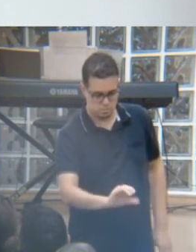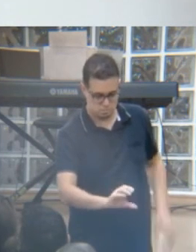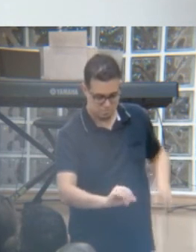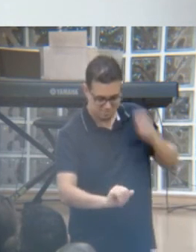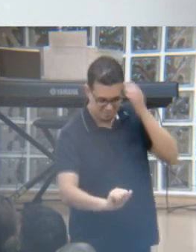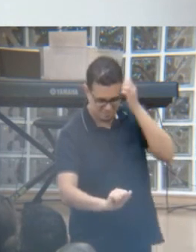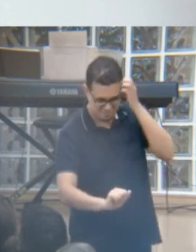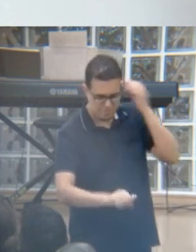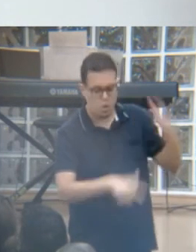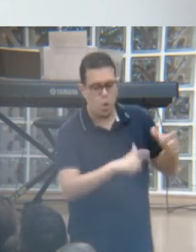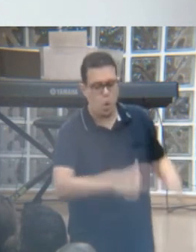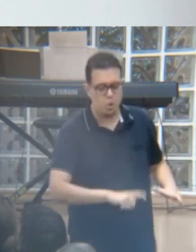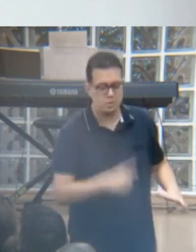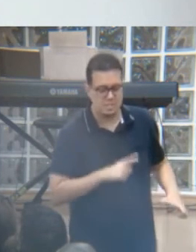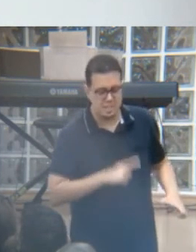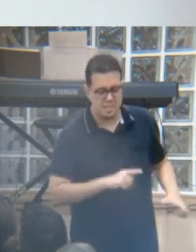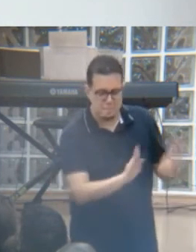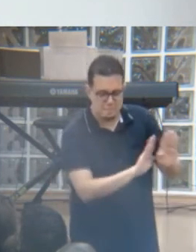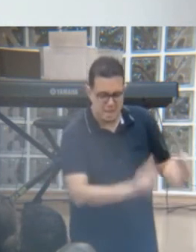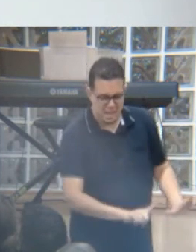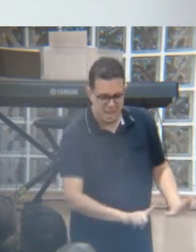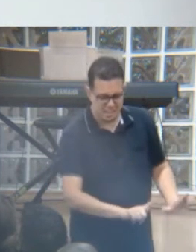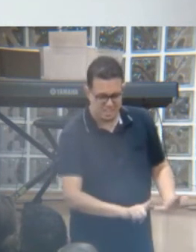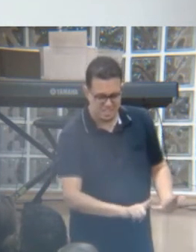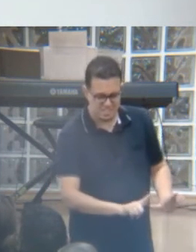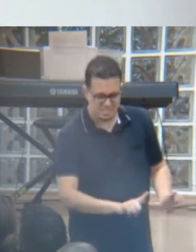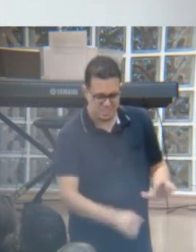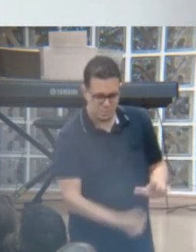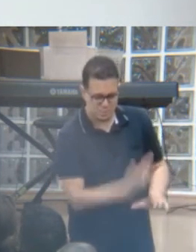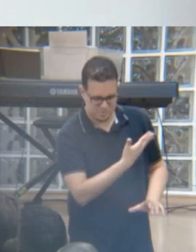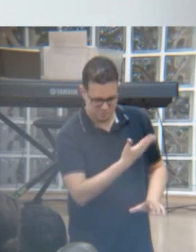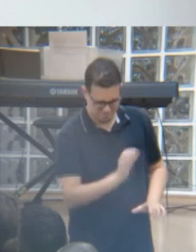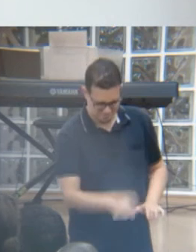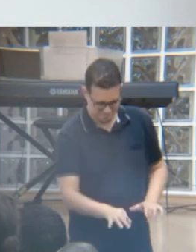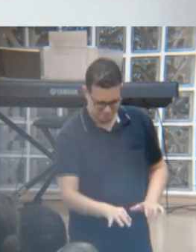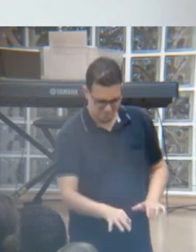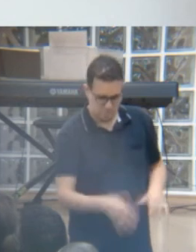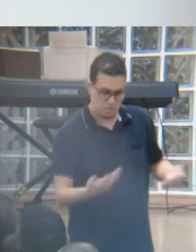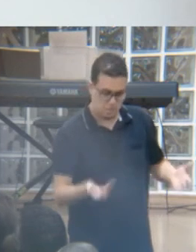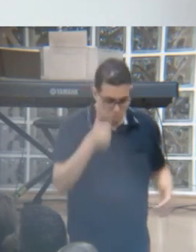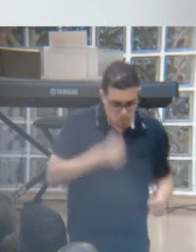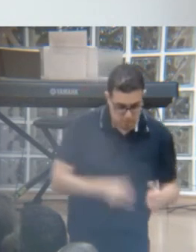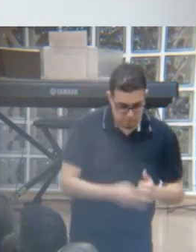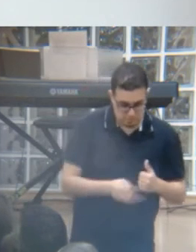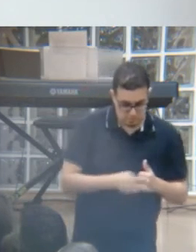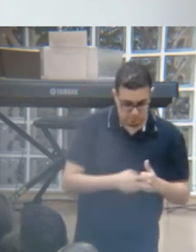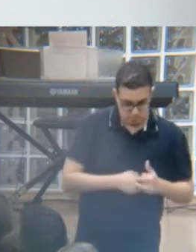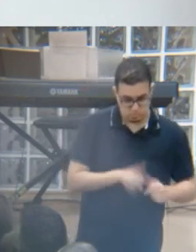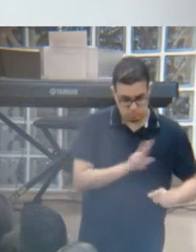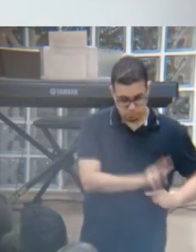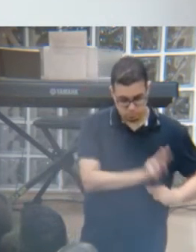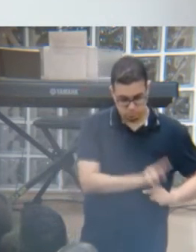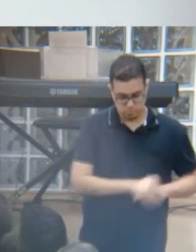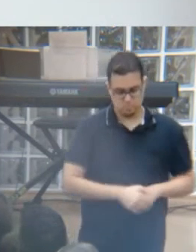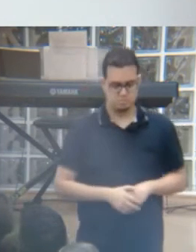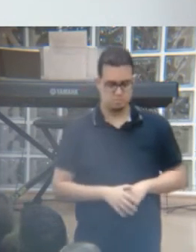E uma mulher viúva vai te sustentar lá. Quando Elias chega lá, era a mulher que precisava de ajuda, não